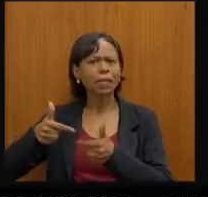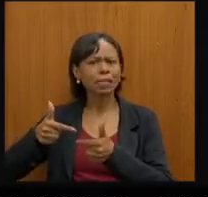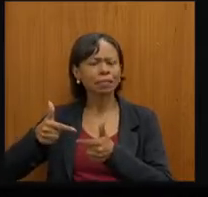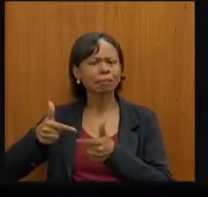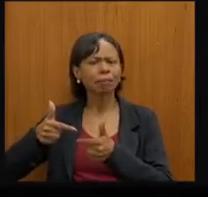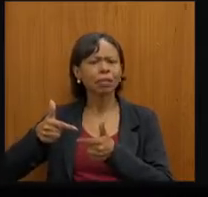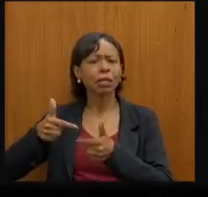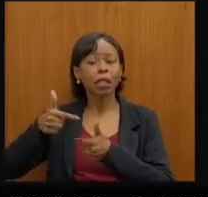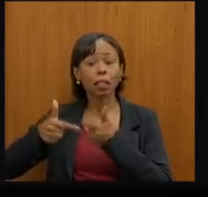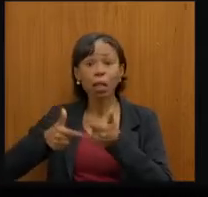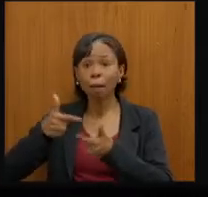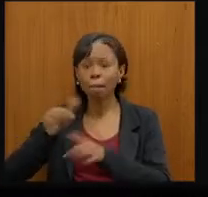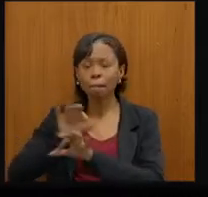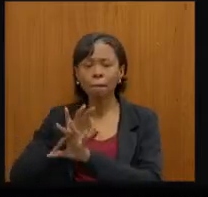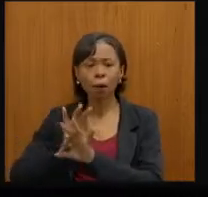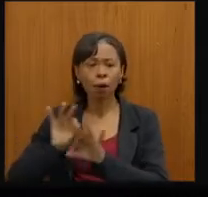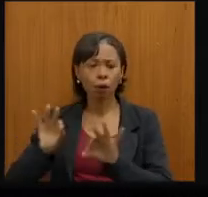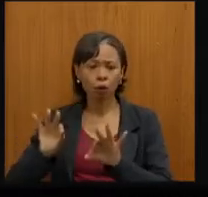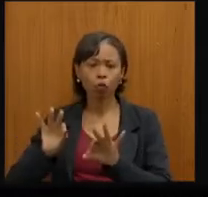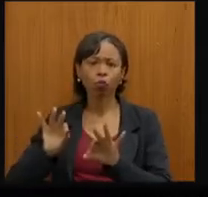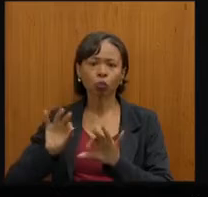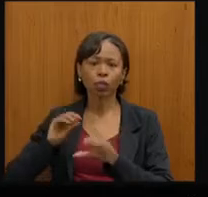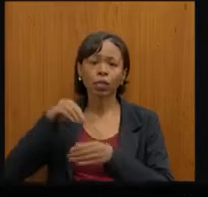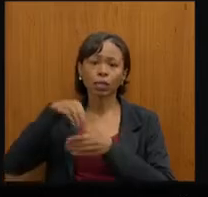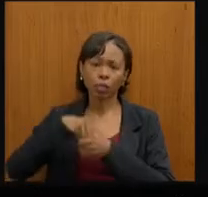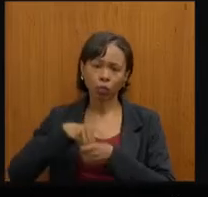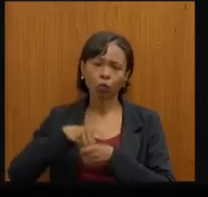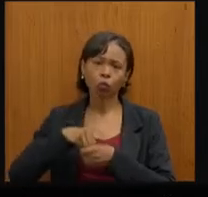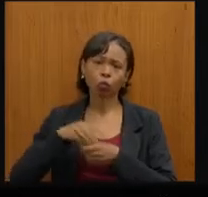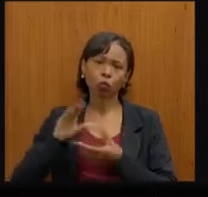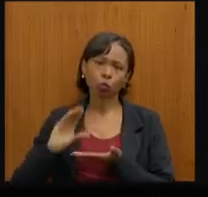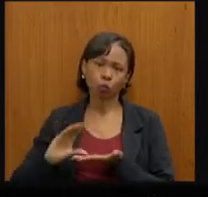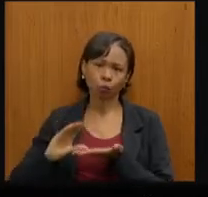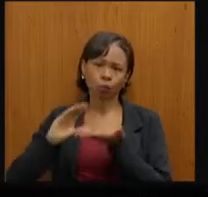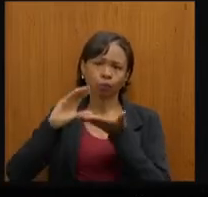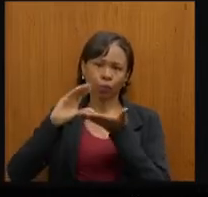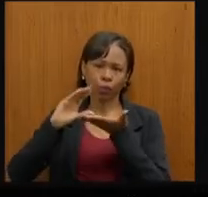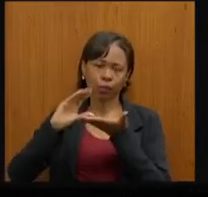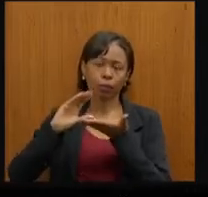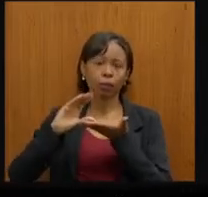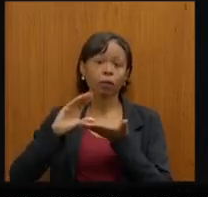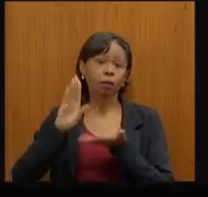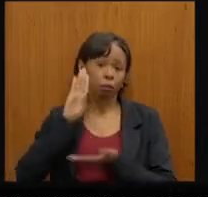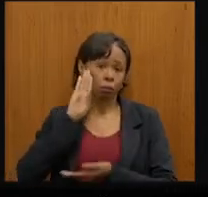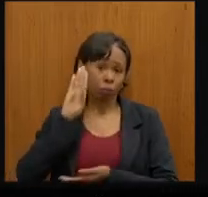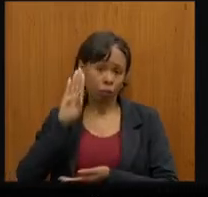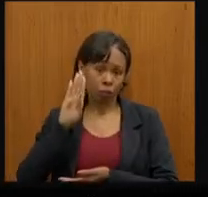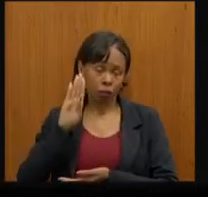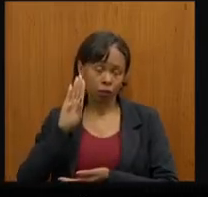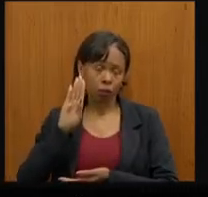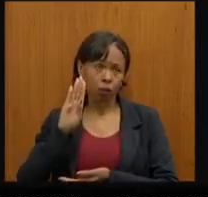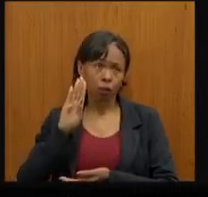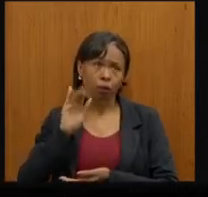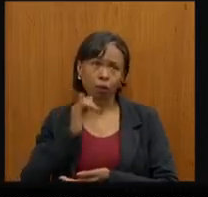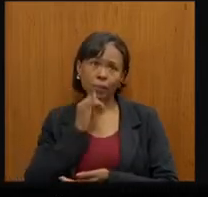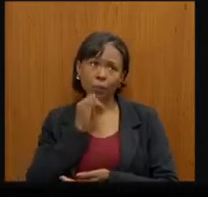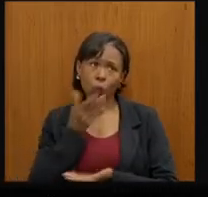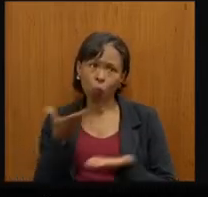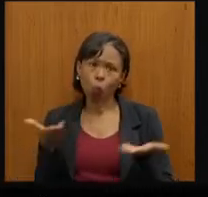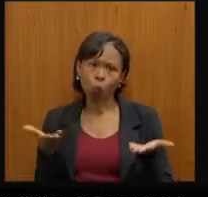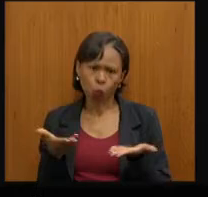trabalho dentro da dos novos conselheiros inclusive Hoje estamos com